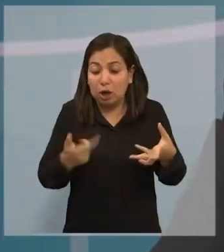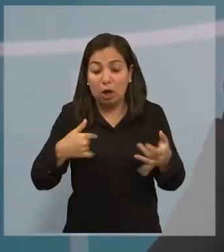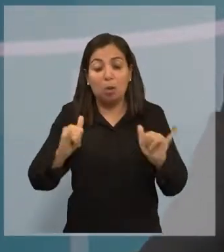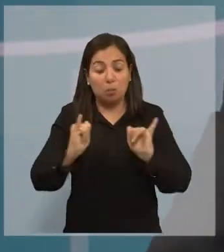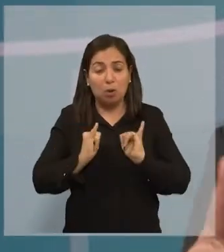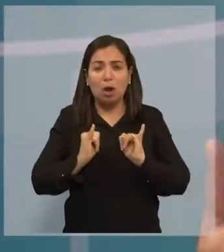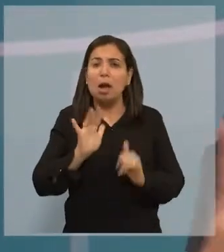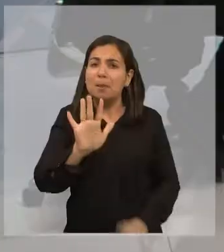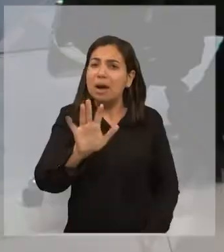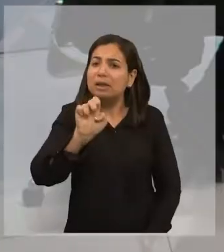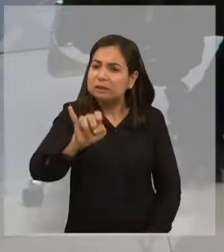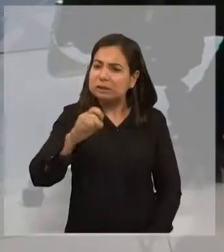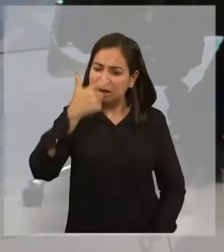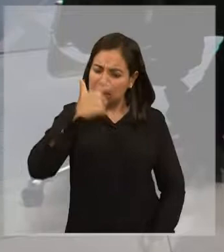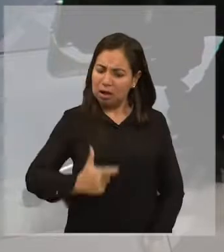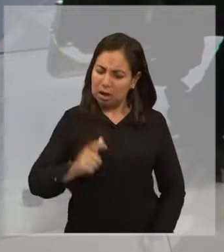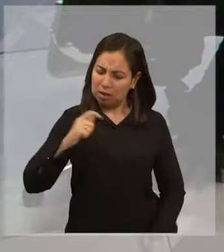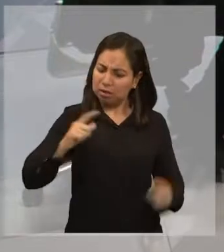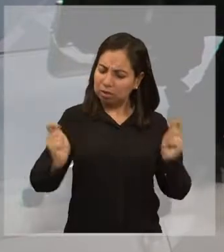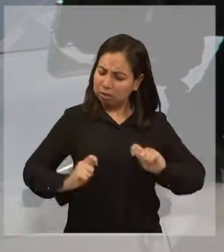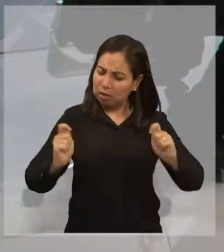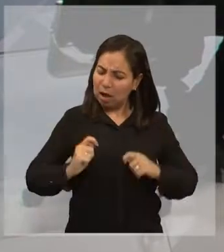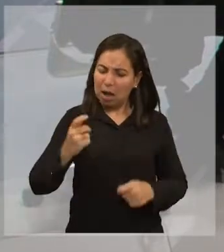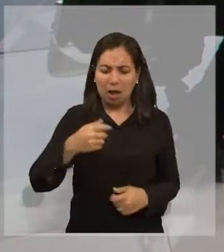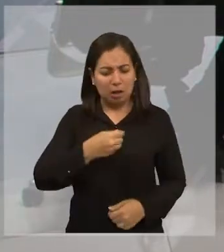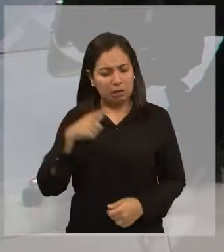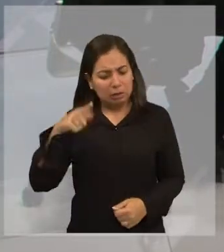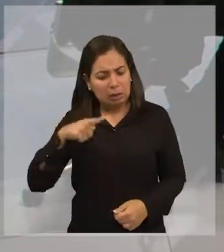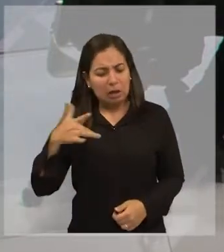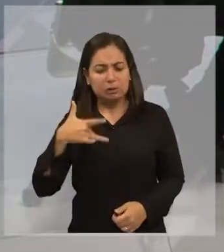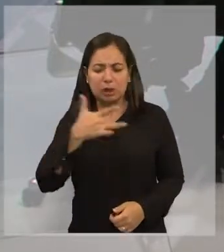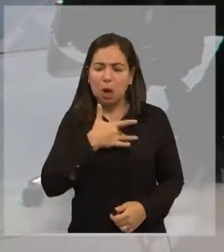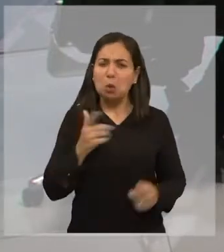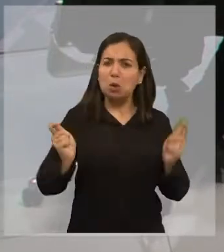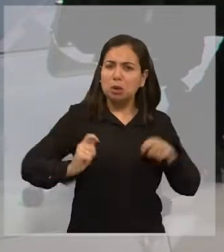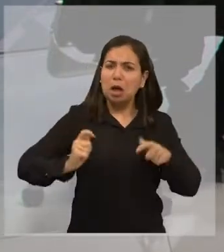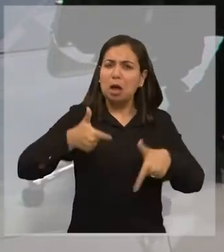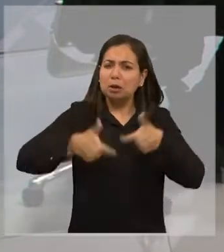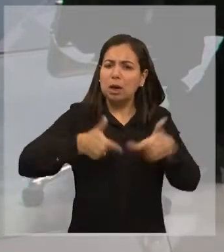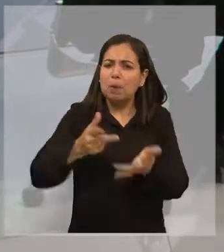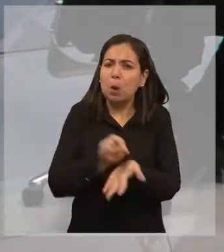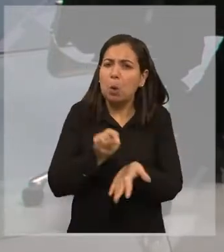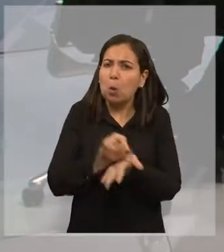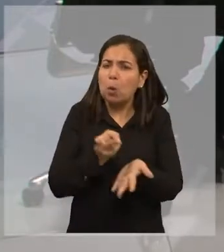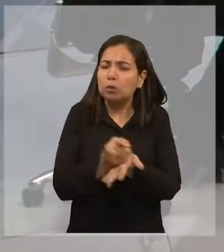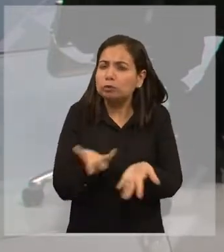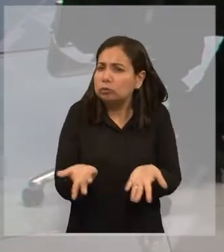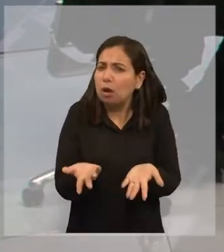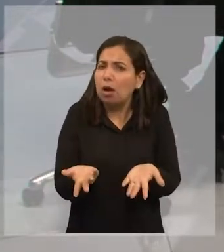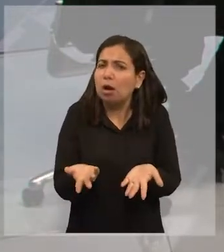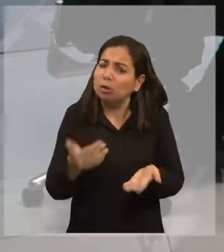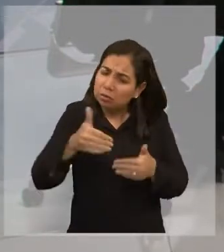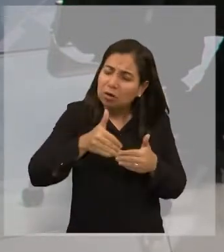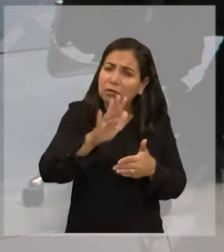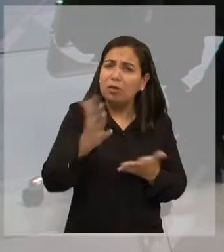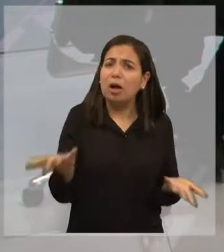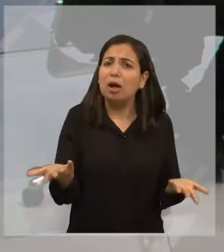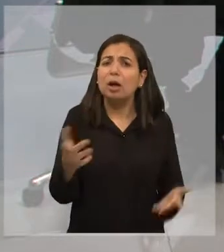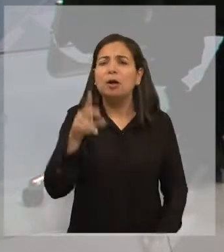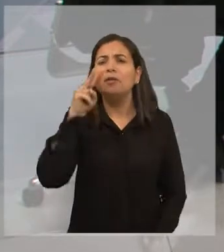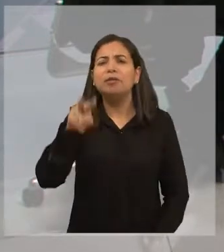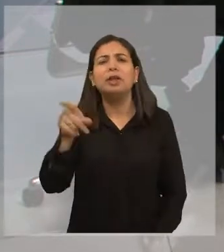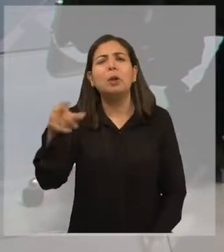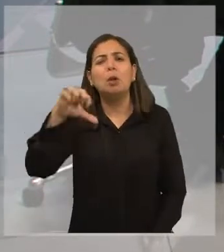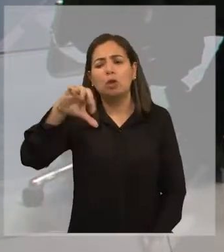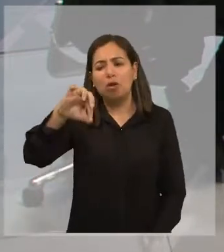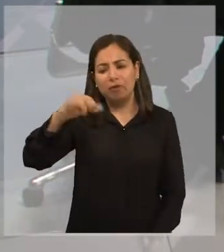me aposento. Mas enquanto o sujeito estiver rígido, como o Arnaldo, o Djalma falou, tinha uma senhora de 90